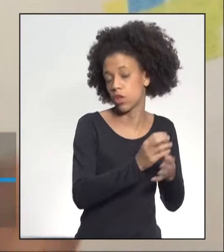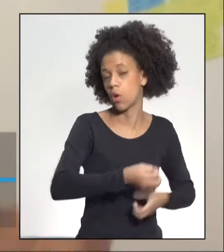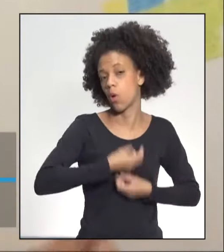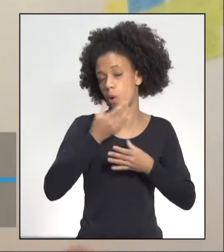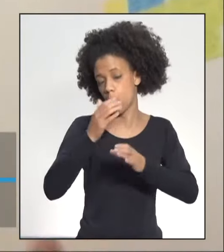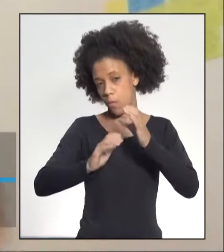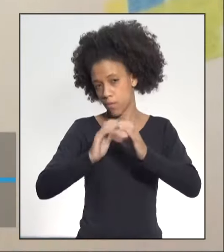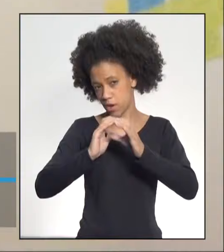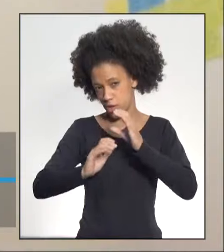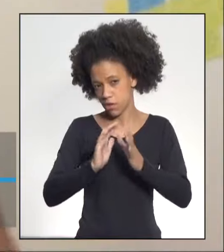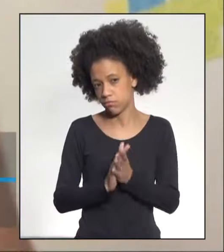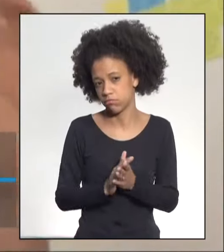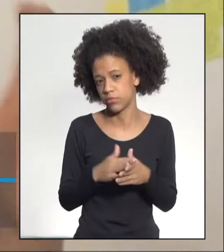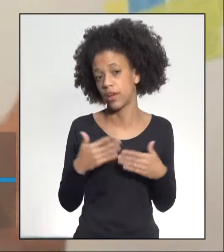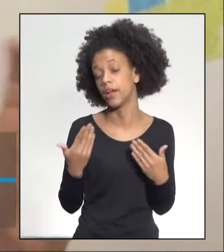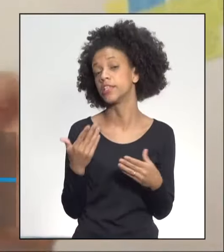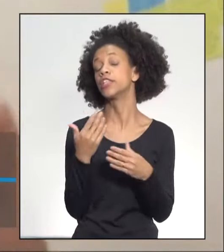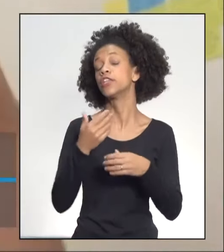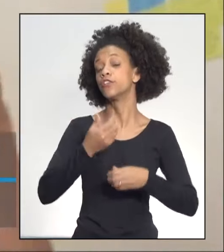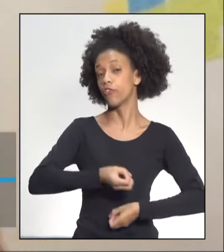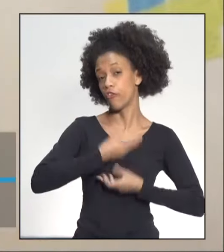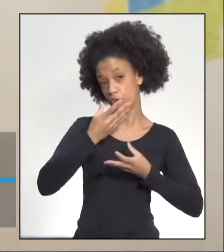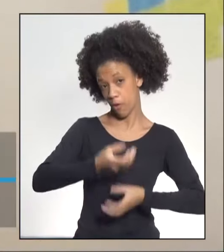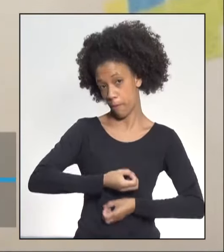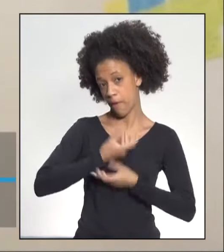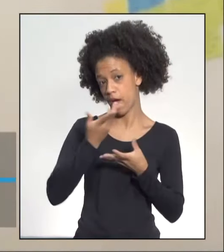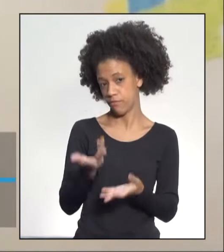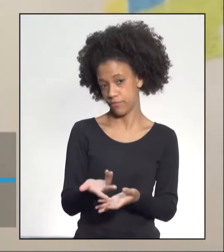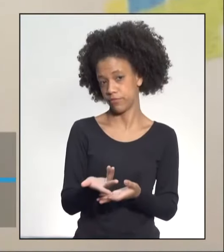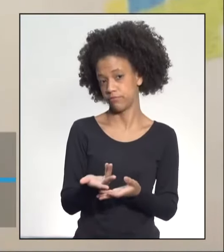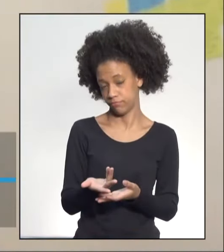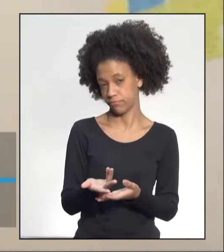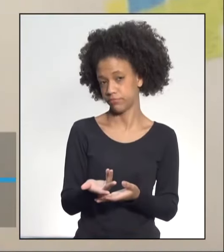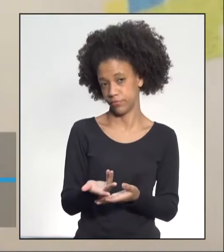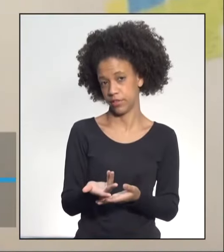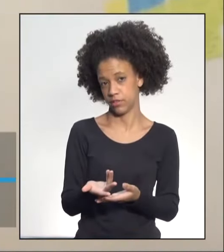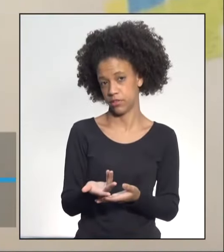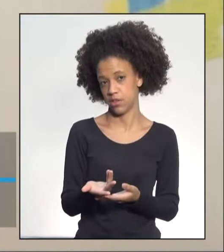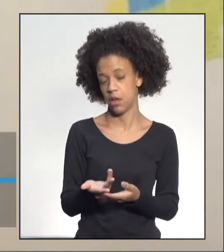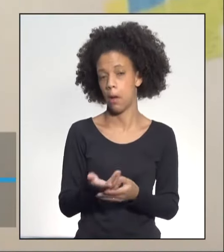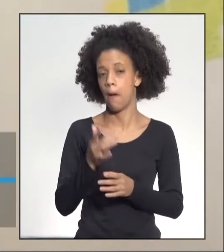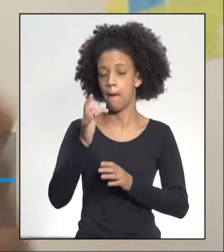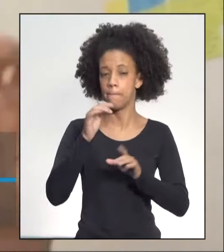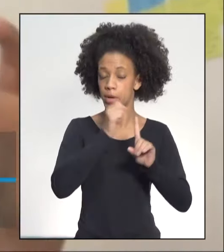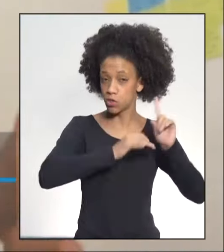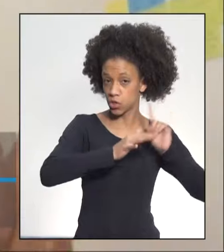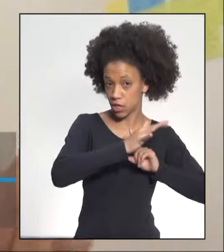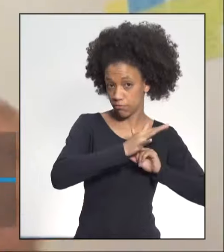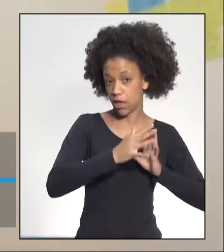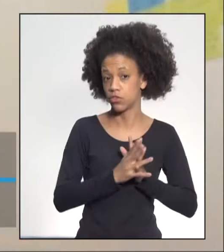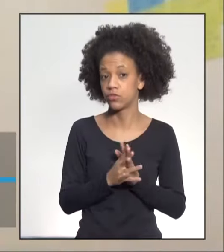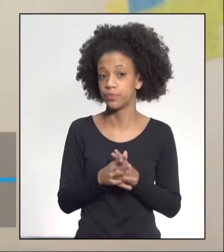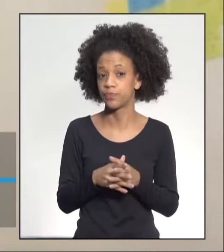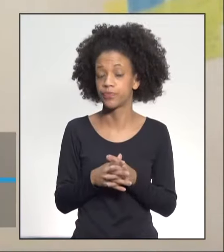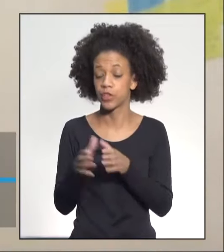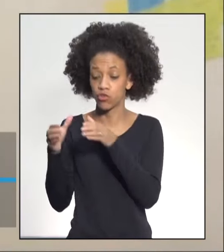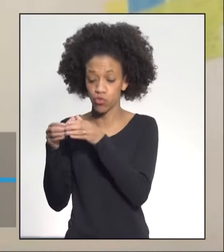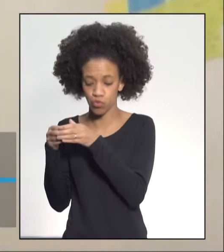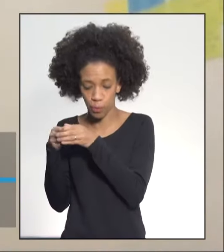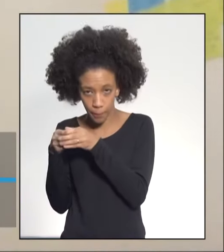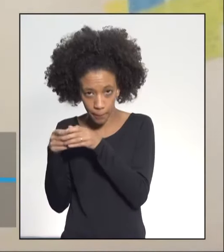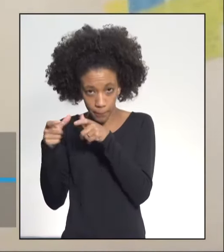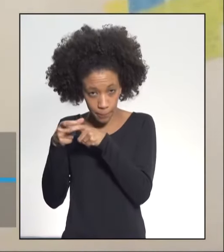de poucos, que informava, provinha, dava as informações para a população. Então, era de poucos para muitos.